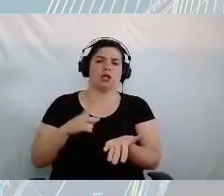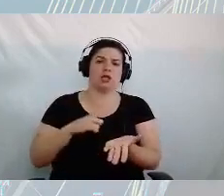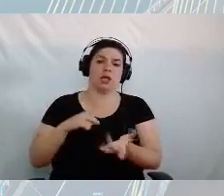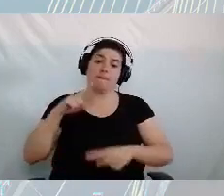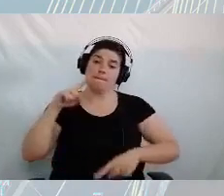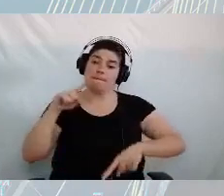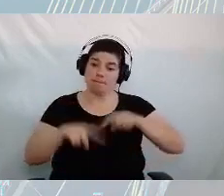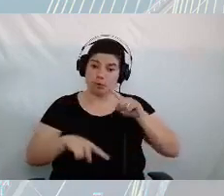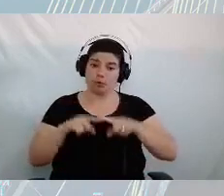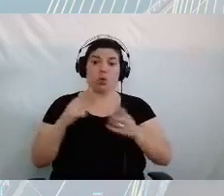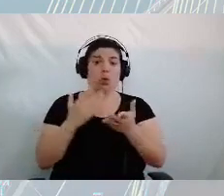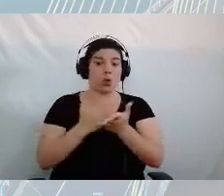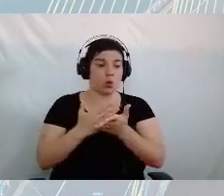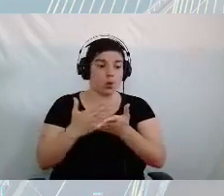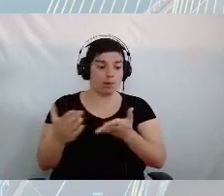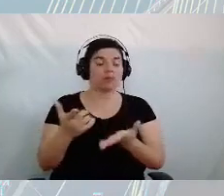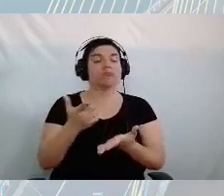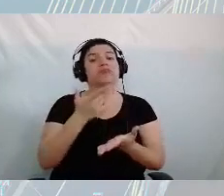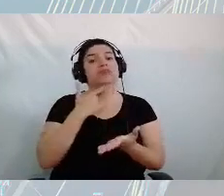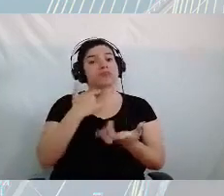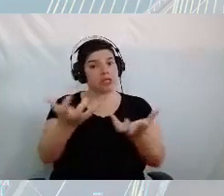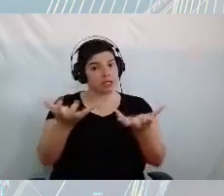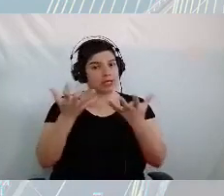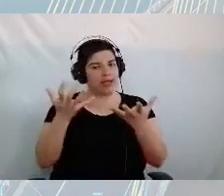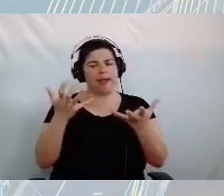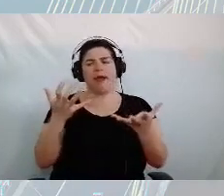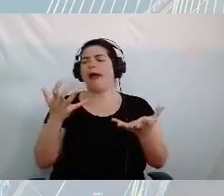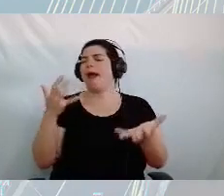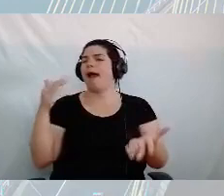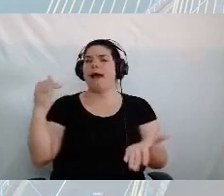tende a nascer como a gente queria desde o passo zero.